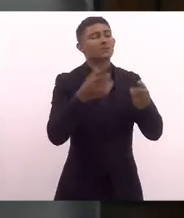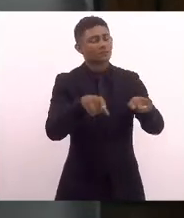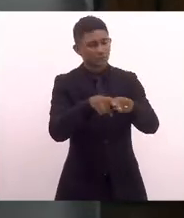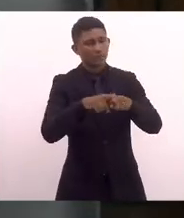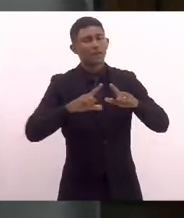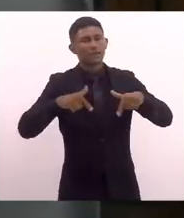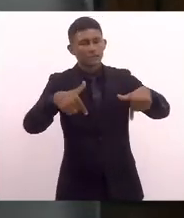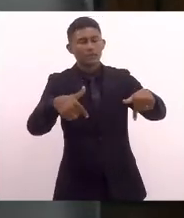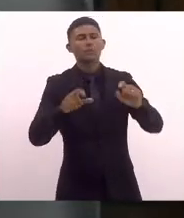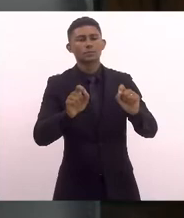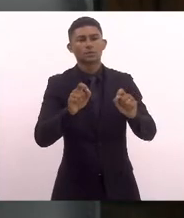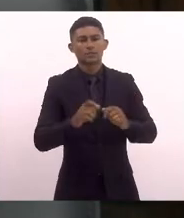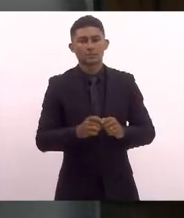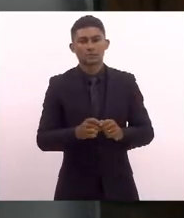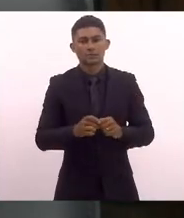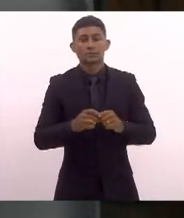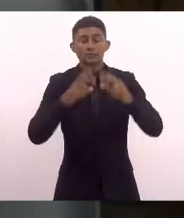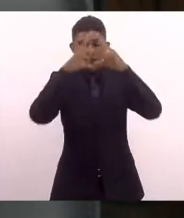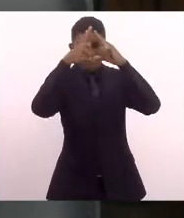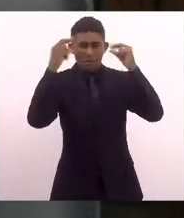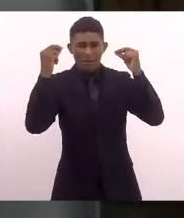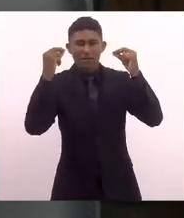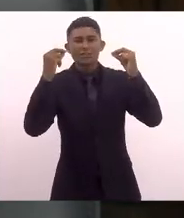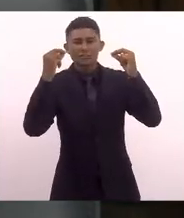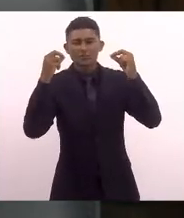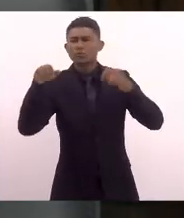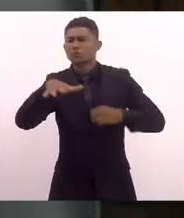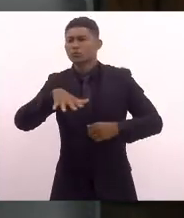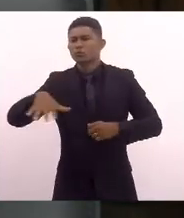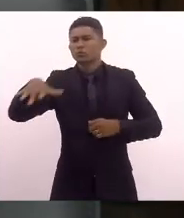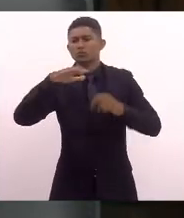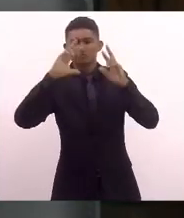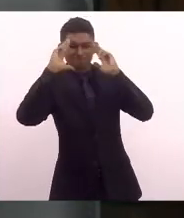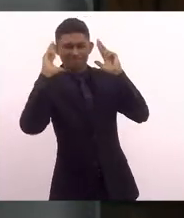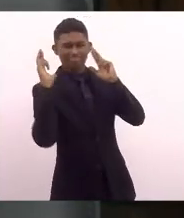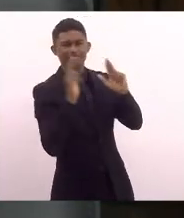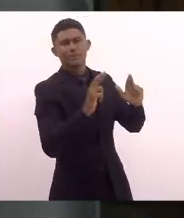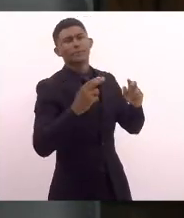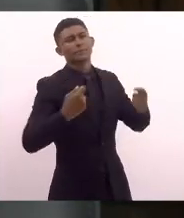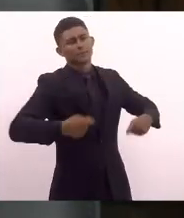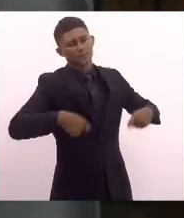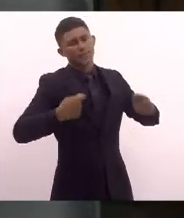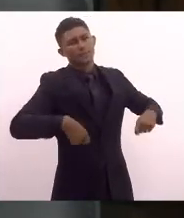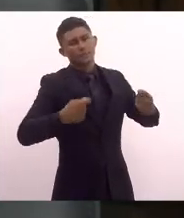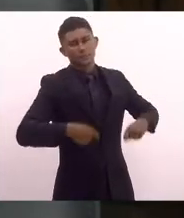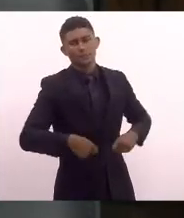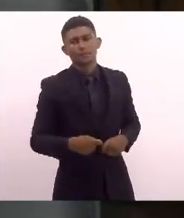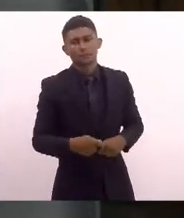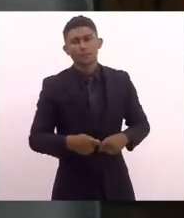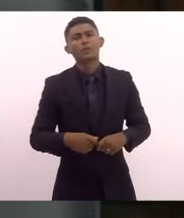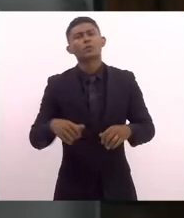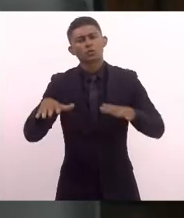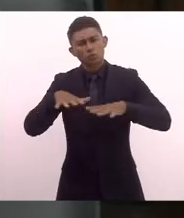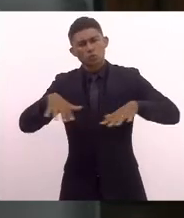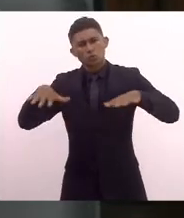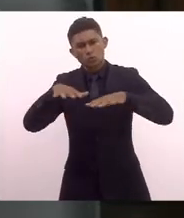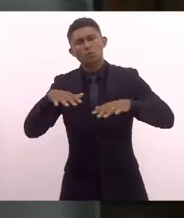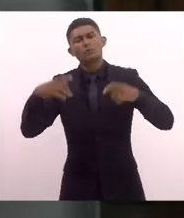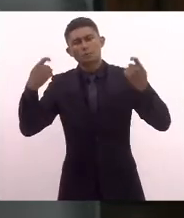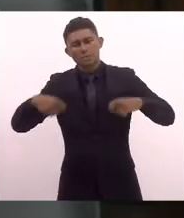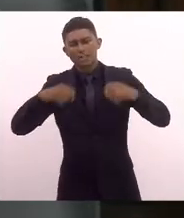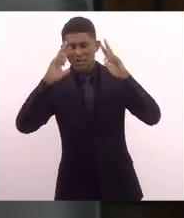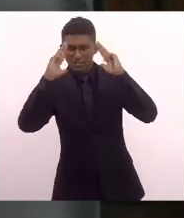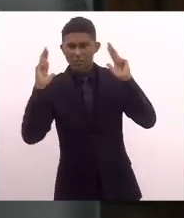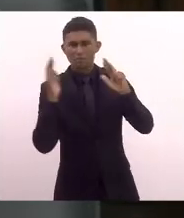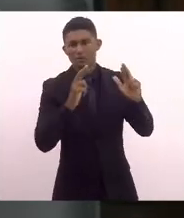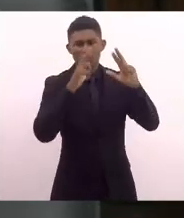A enfermagem merece respeito. A enfermagem precisa ser reconhecida. E foi no